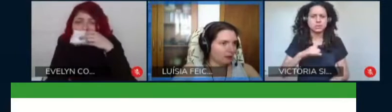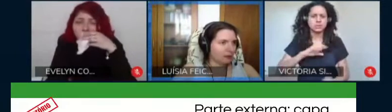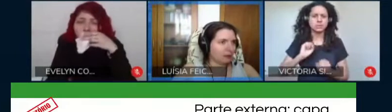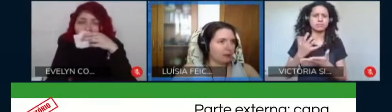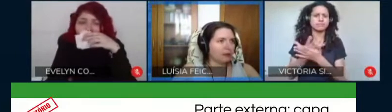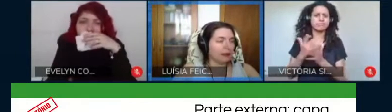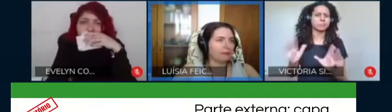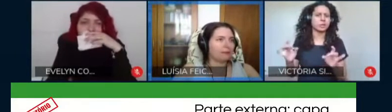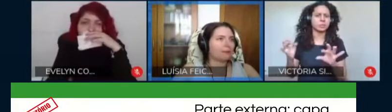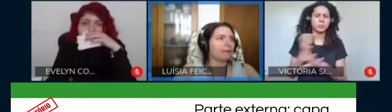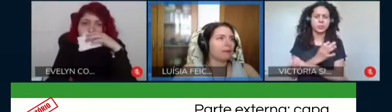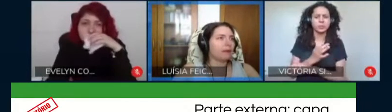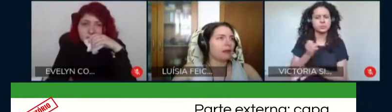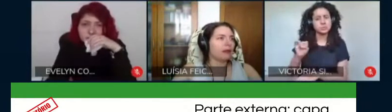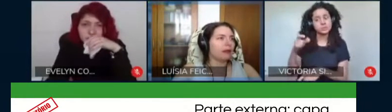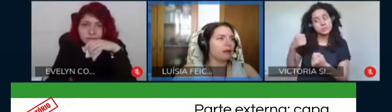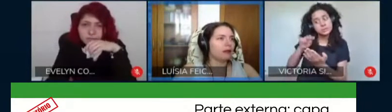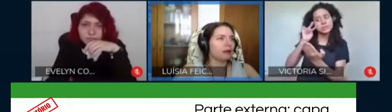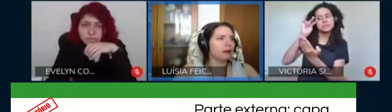Então, vamos lá.